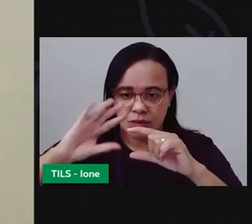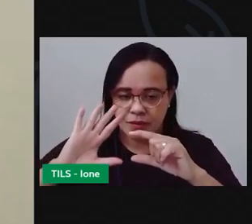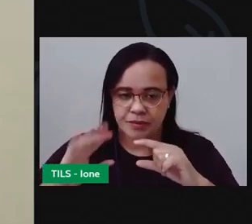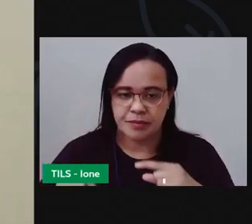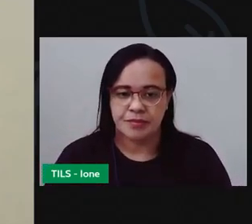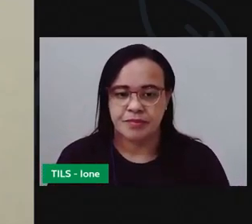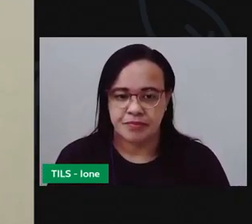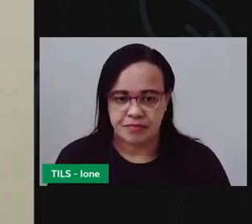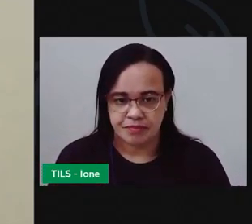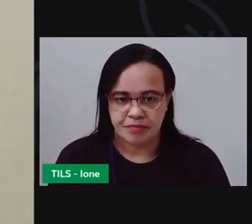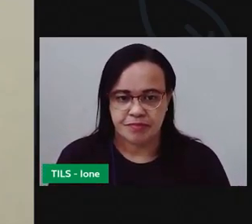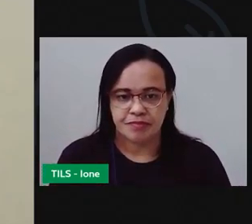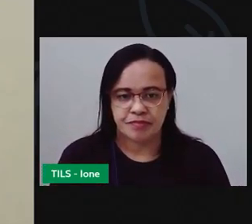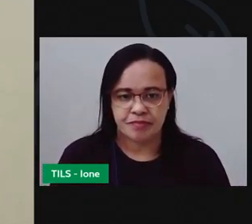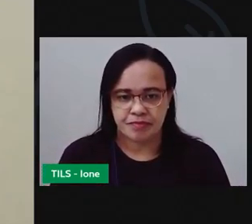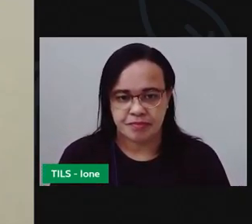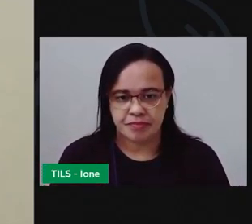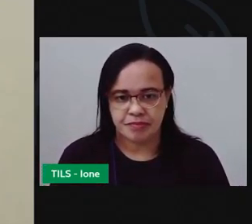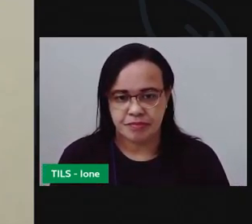Vou envolvendo ela